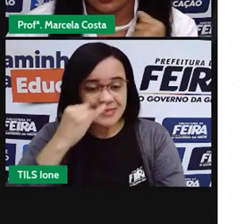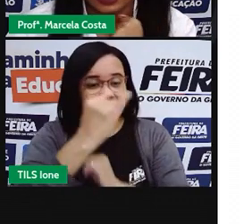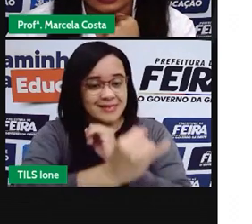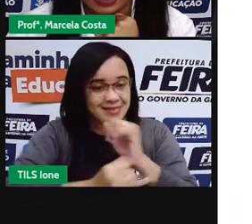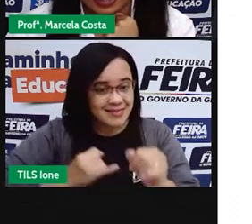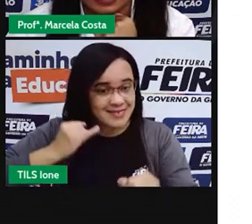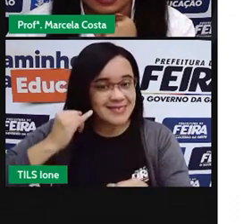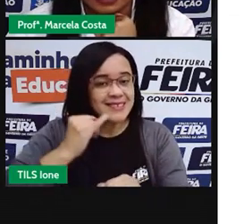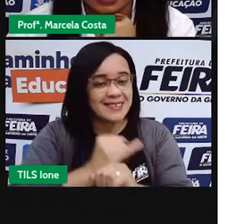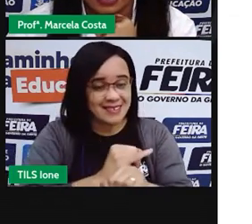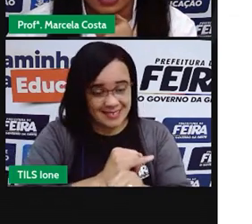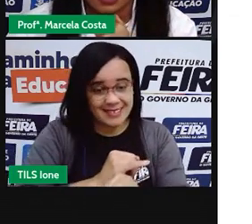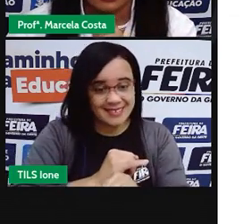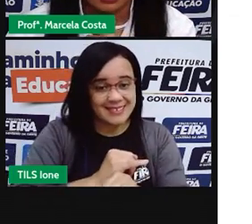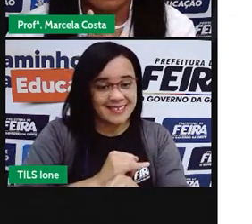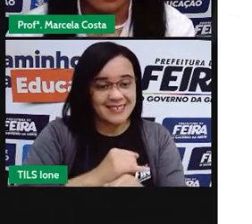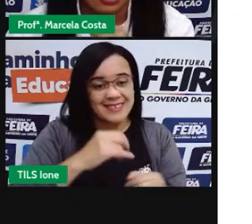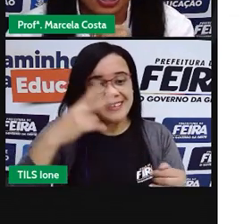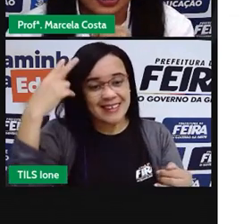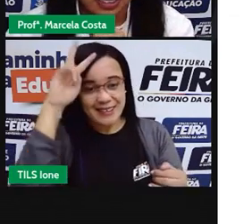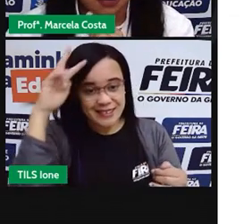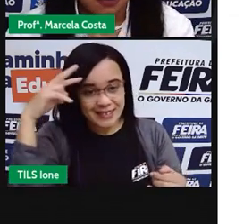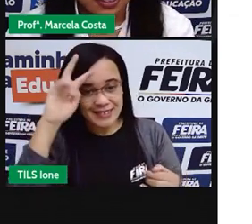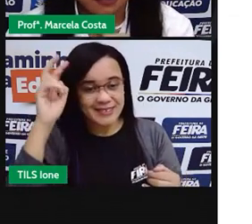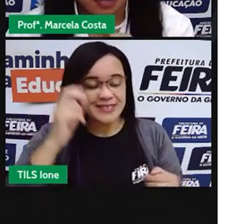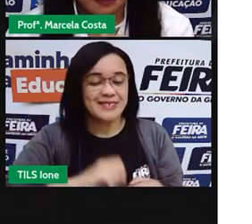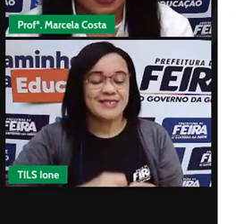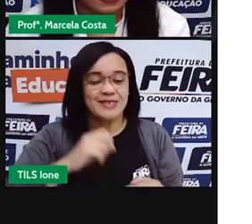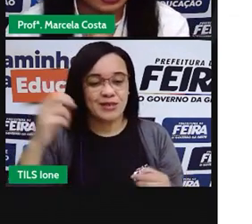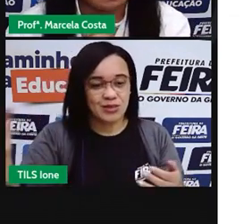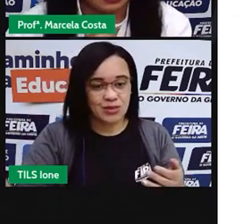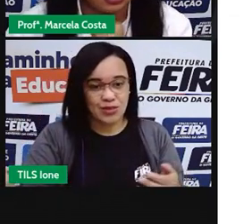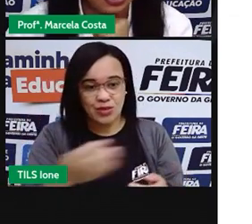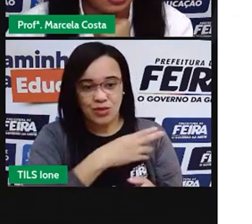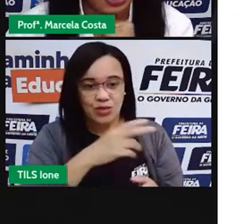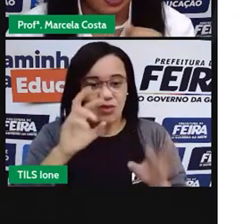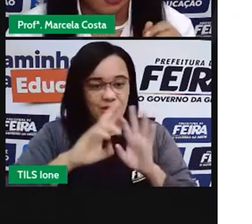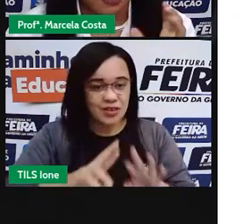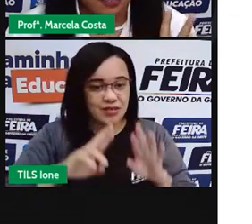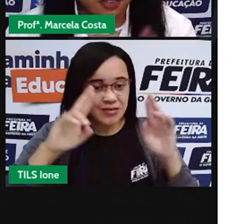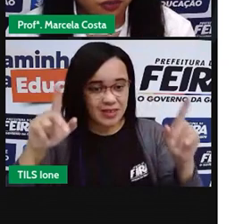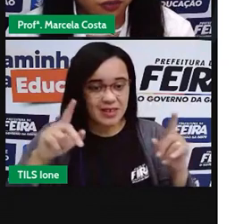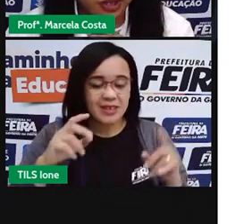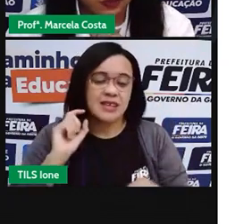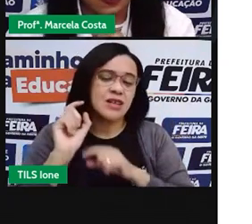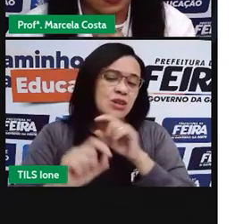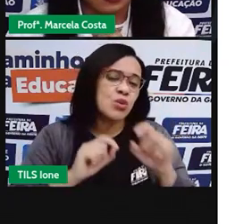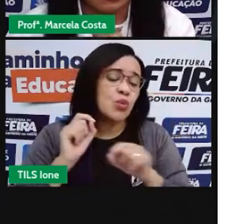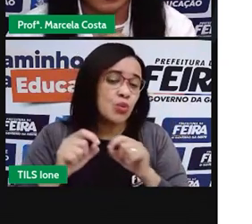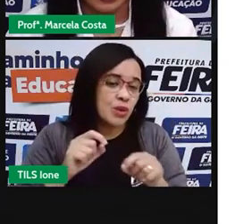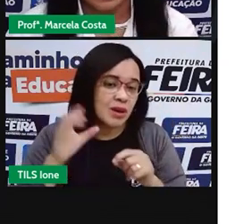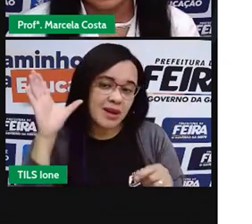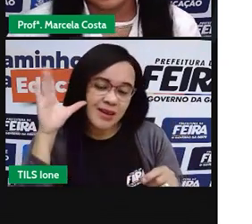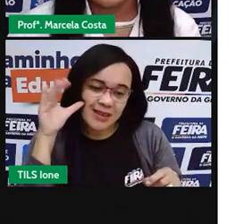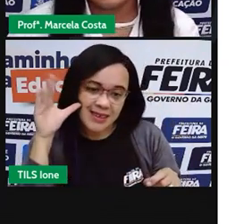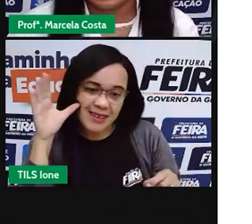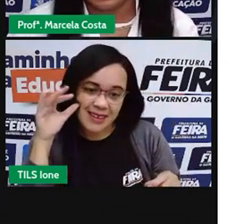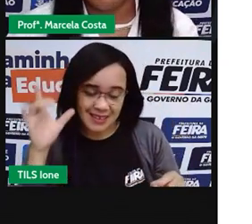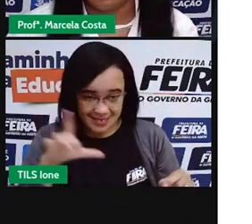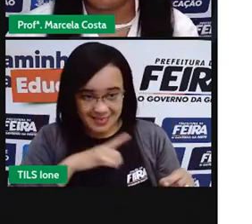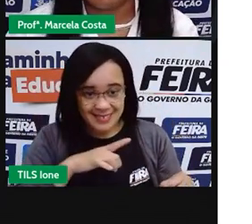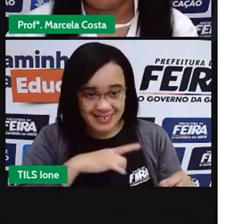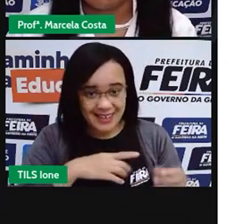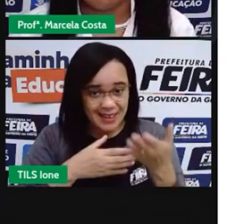essa releitura traz? Eu já vou adiantar algumas informações aqui para te deixar curioso.